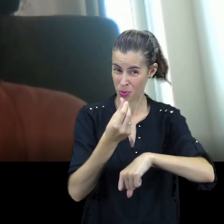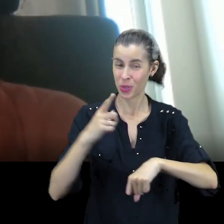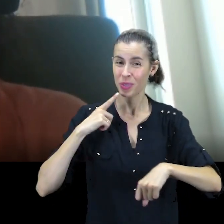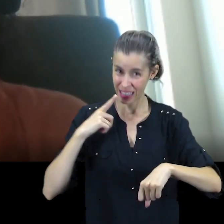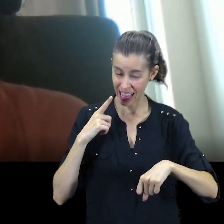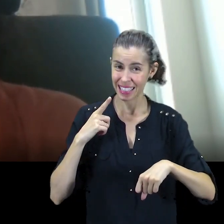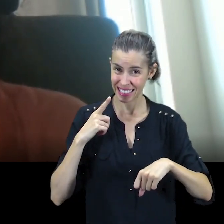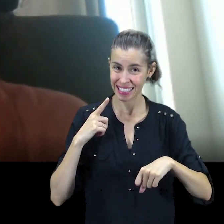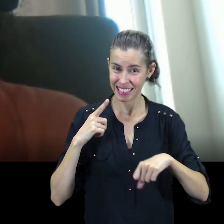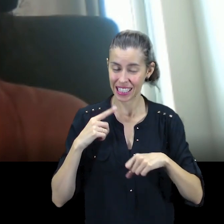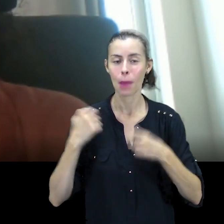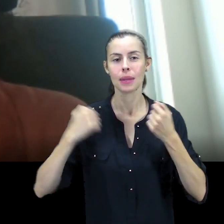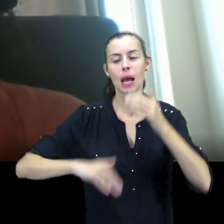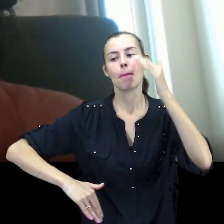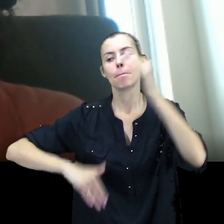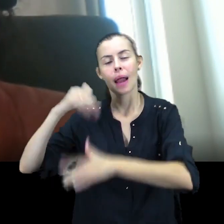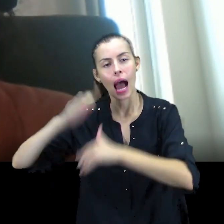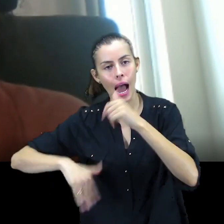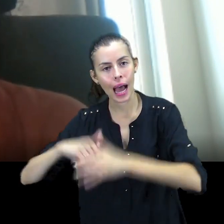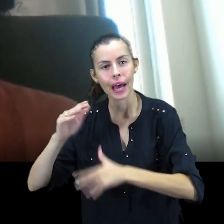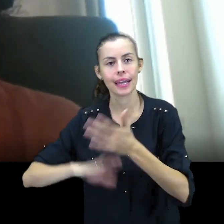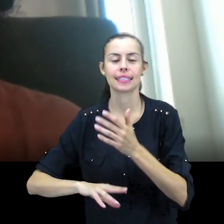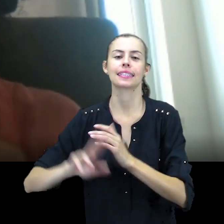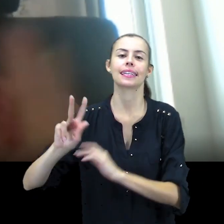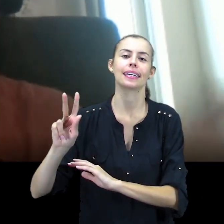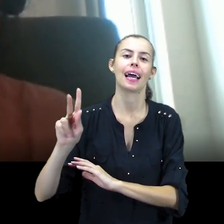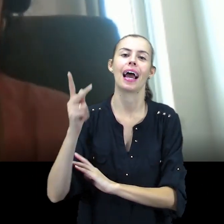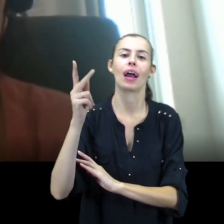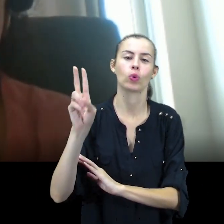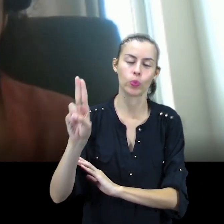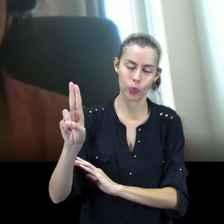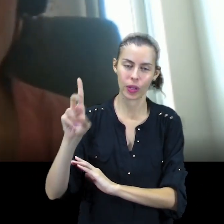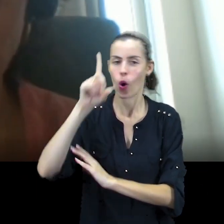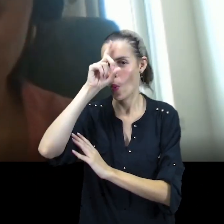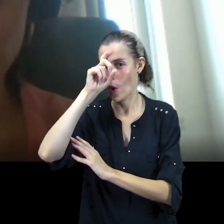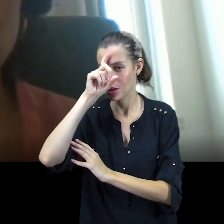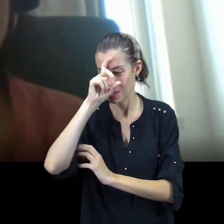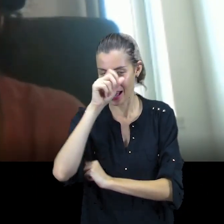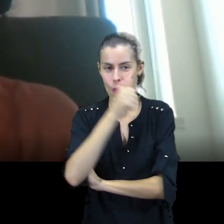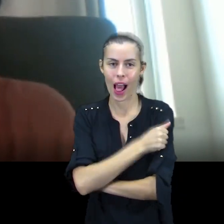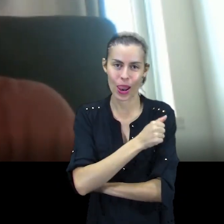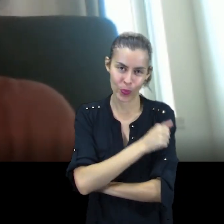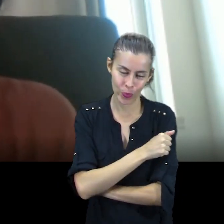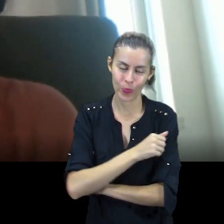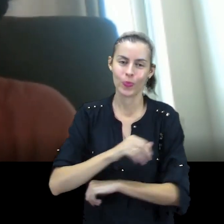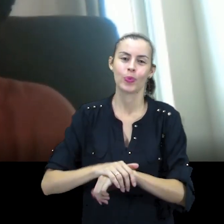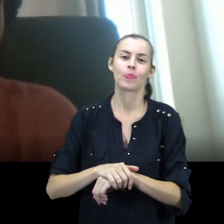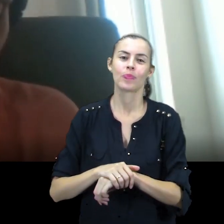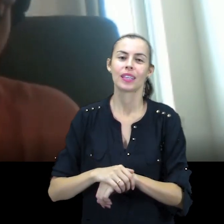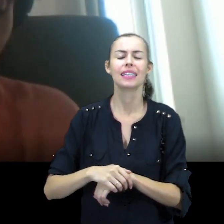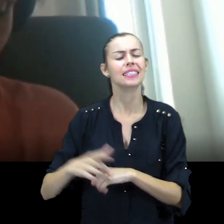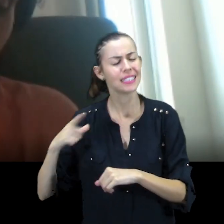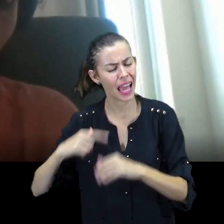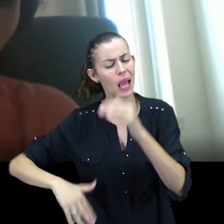essa formação com uma carga horária bem elevada, fora dos muros, fora das salas de aula, dos laboratórios que a gente tem dentro